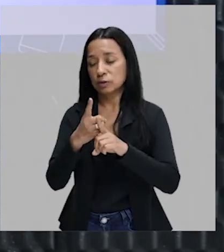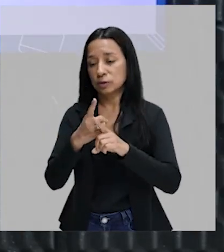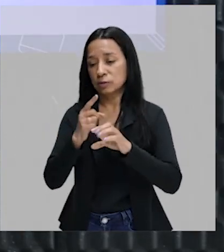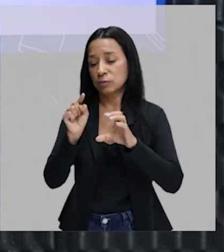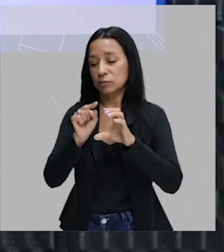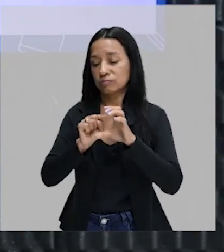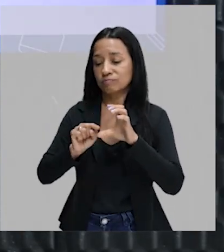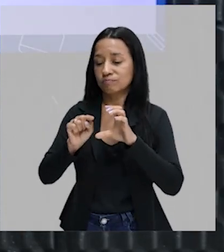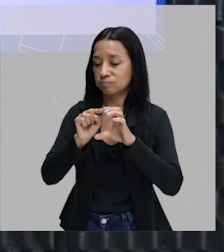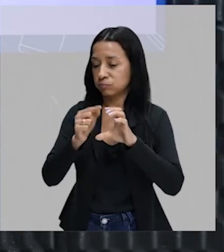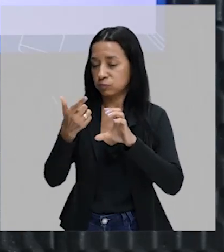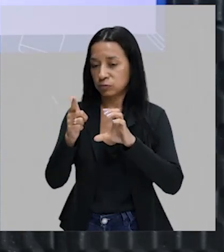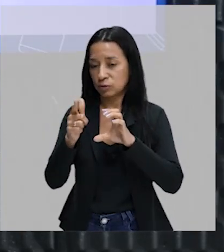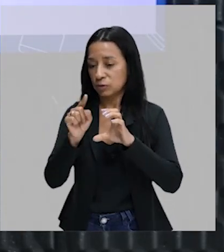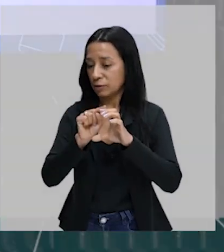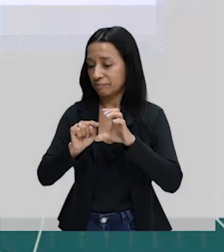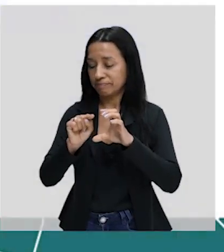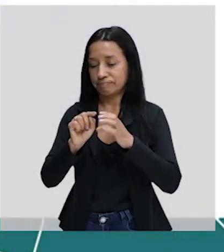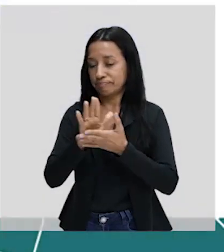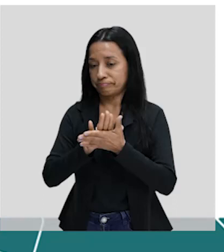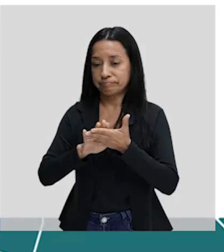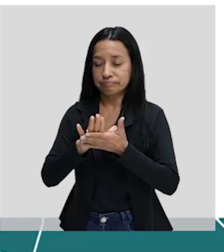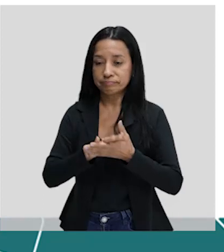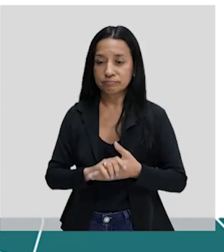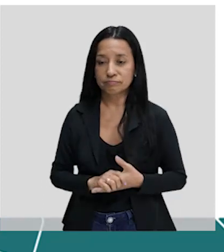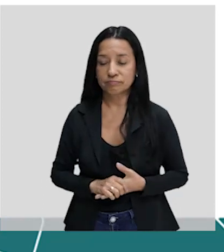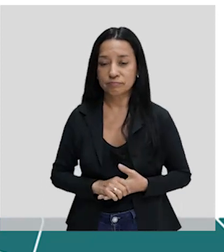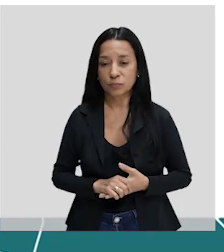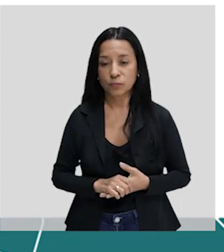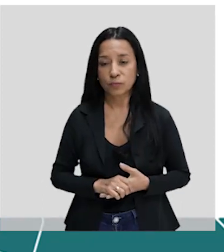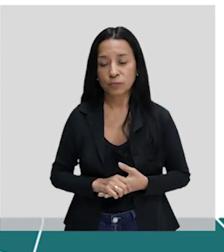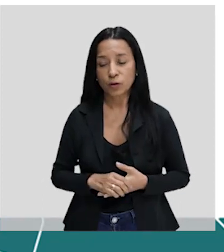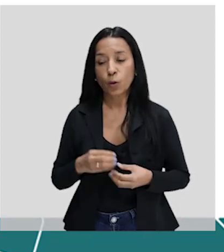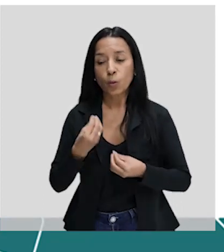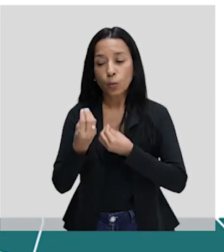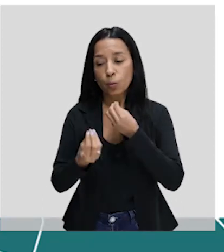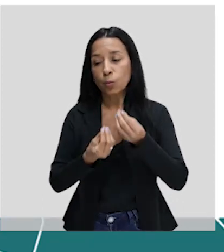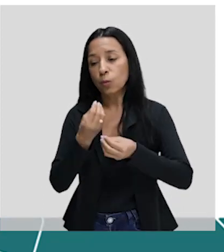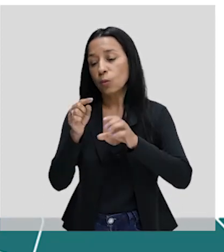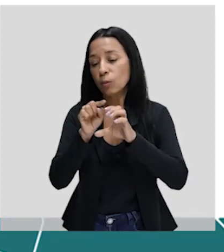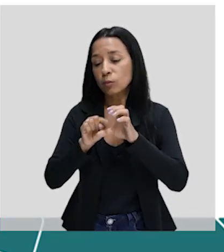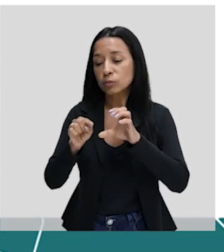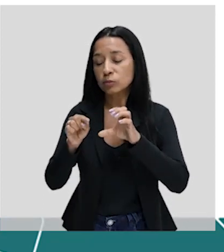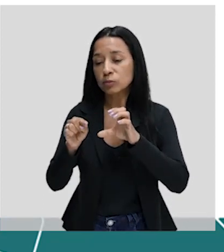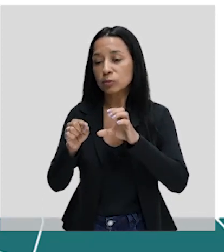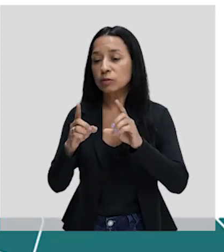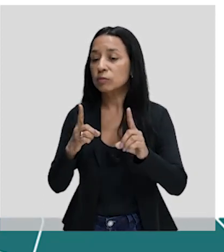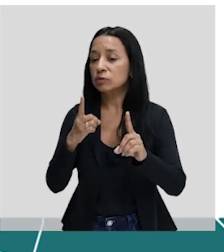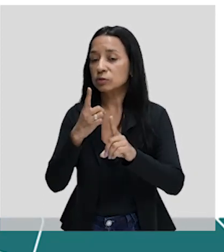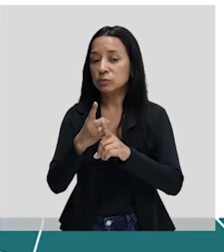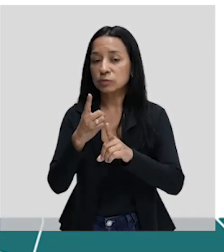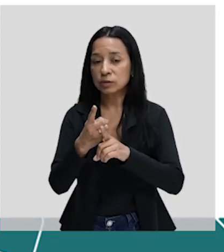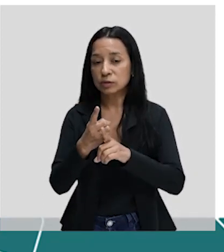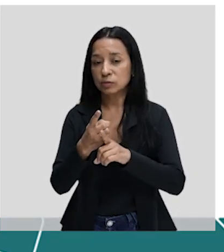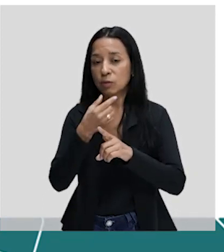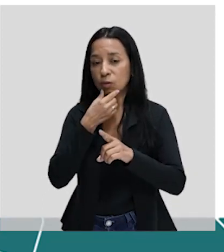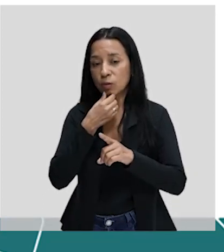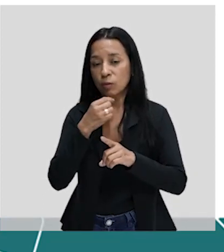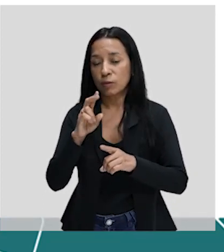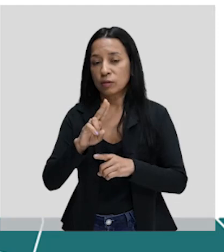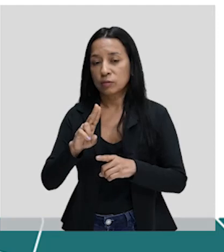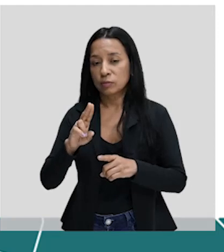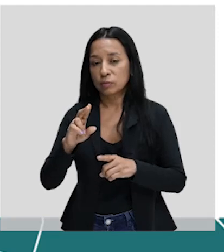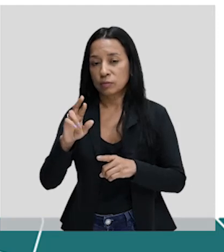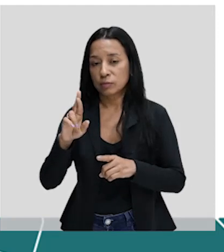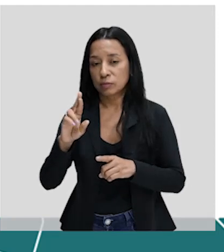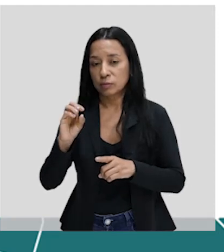sem núcleo, tá bom? Agora, como foi que esse núcleo ele foi descoberto? O francês Robert Brown, ele é considerado o descobridor